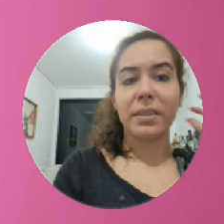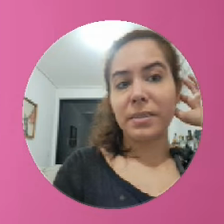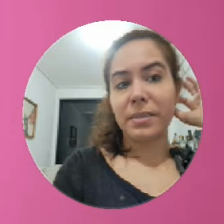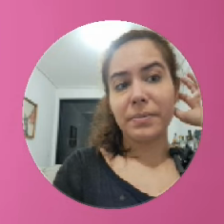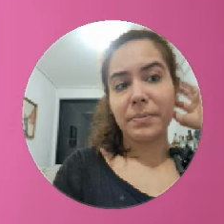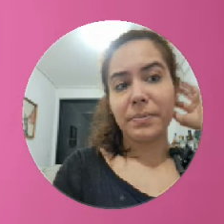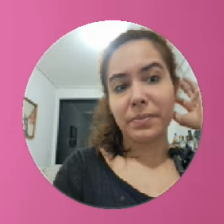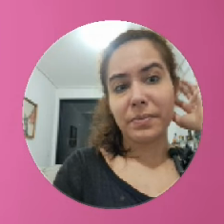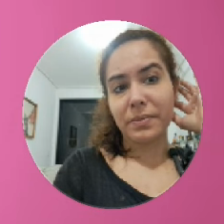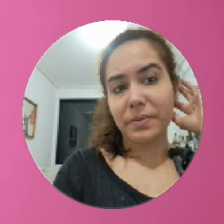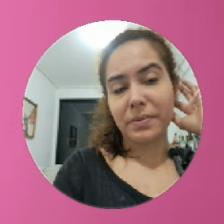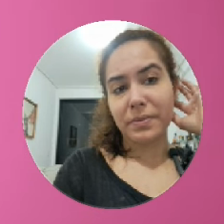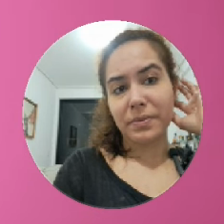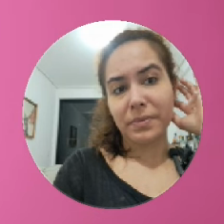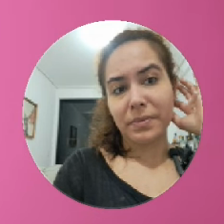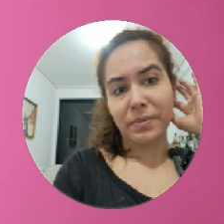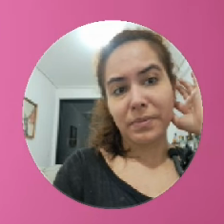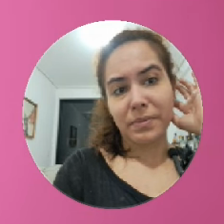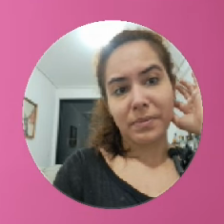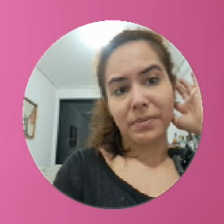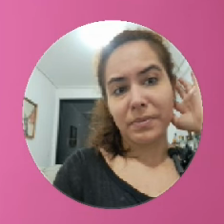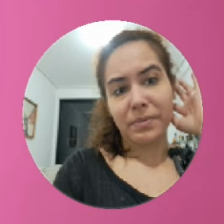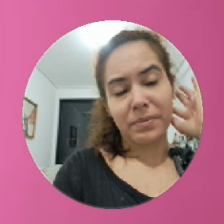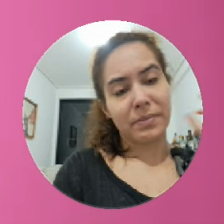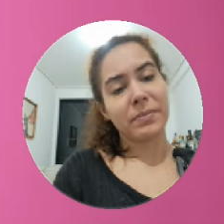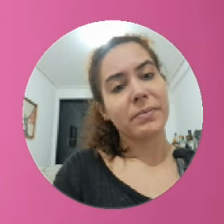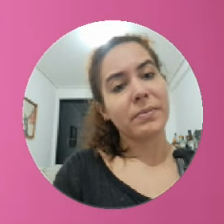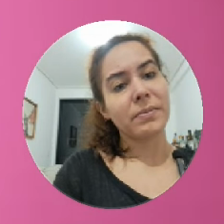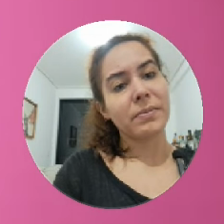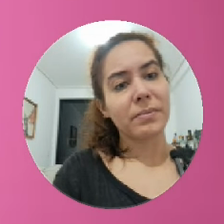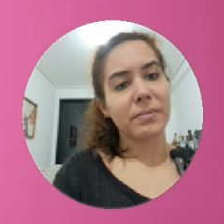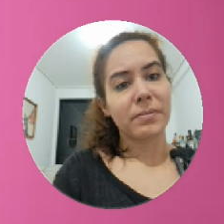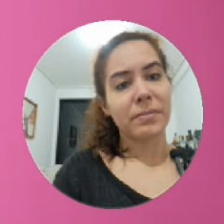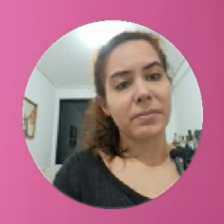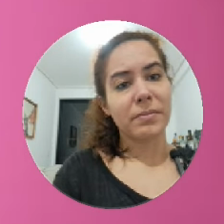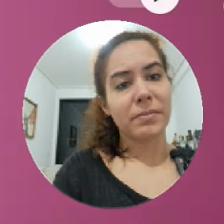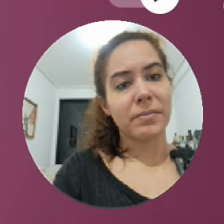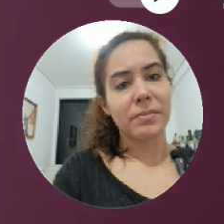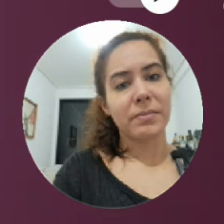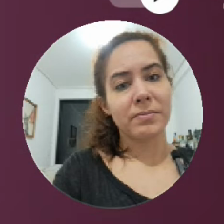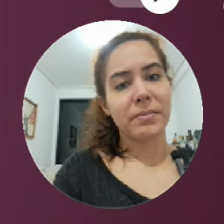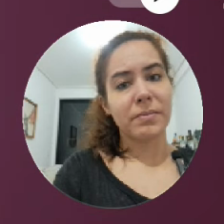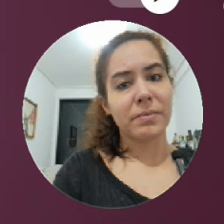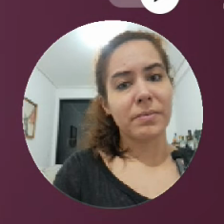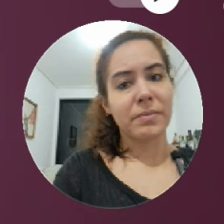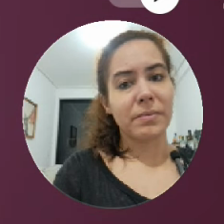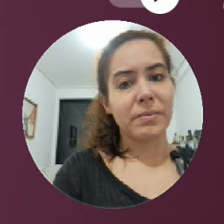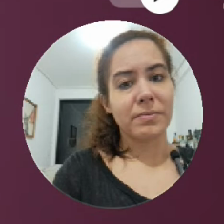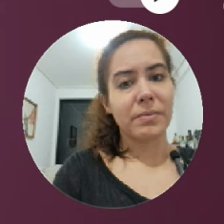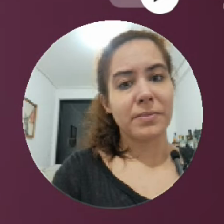Mira que tem oportunidade pra dar. Que tá muito bem. Não pode falar que veio do nada, não.